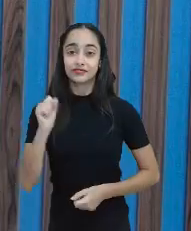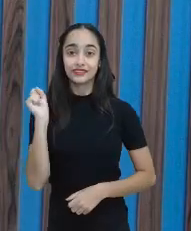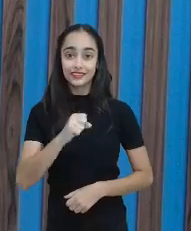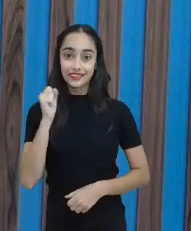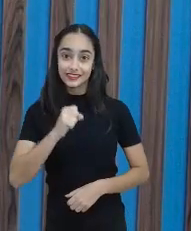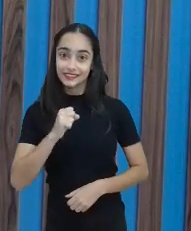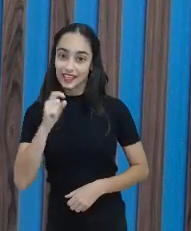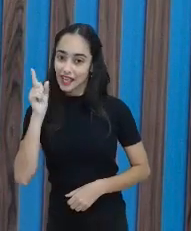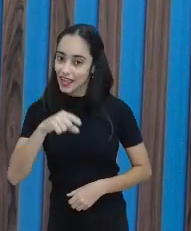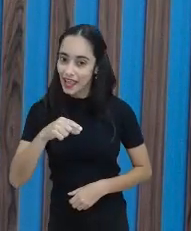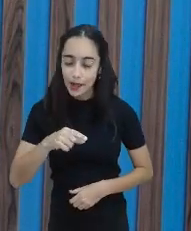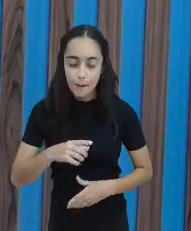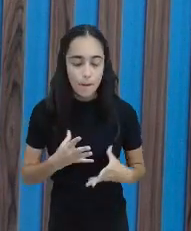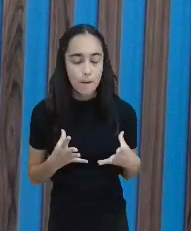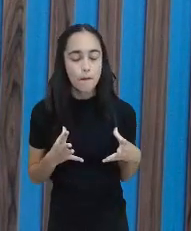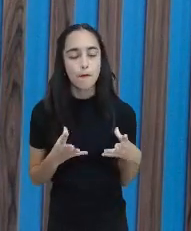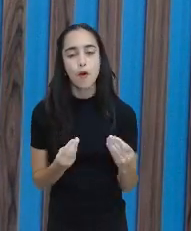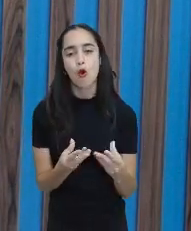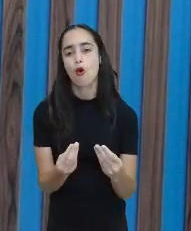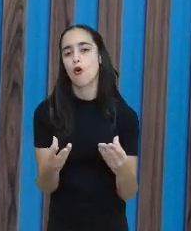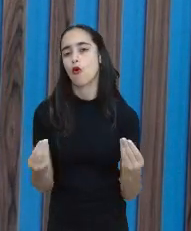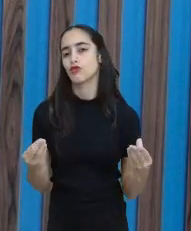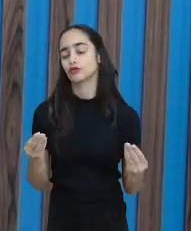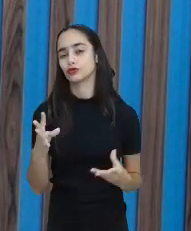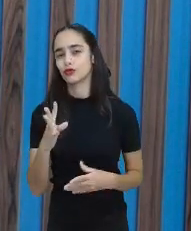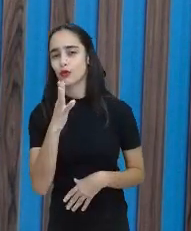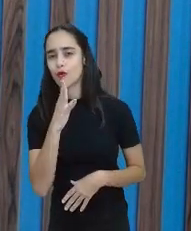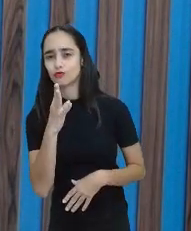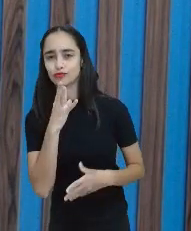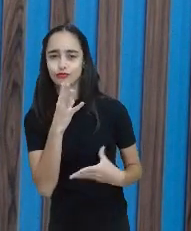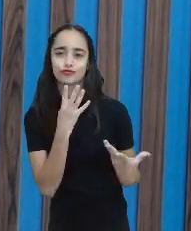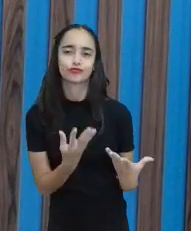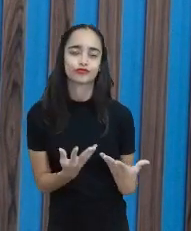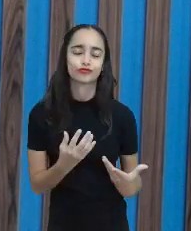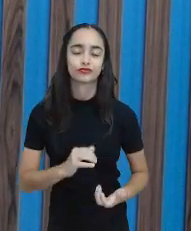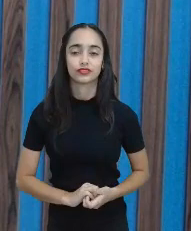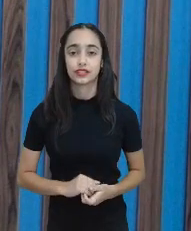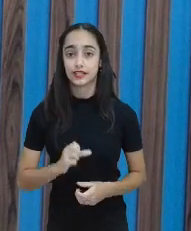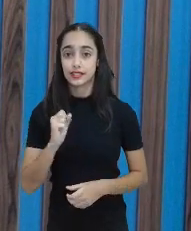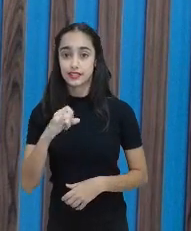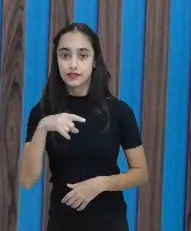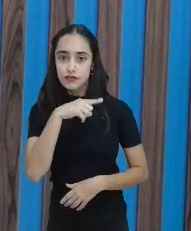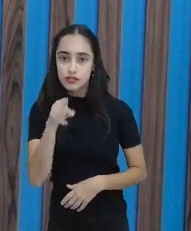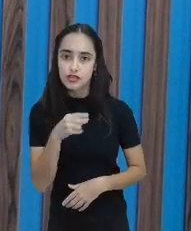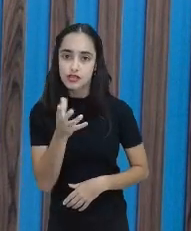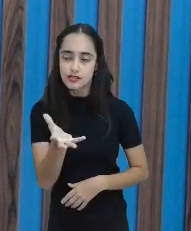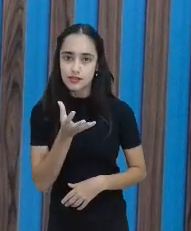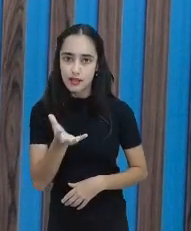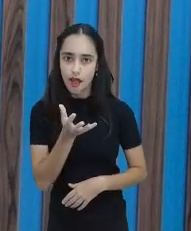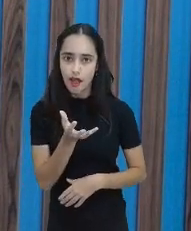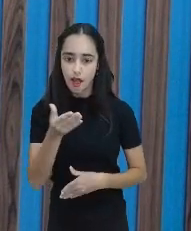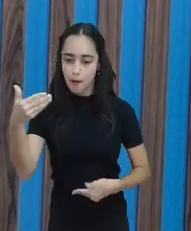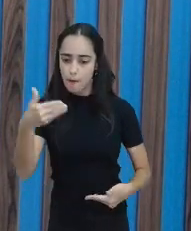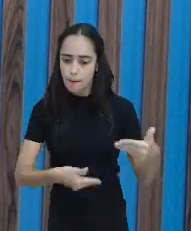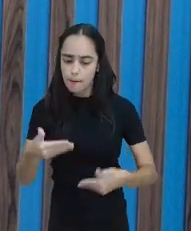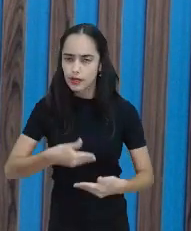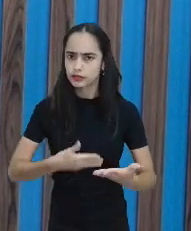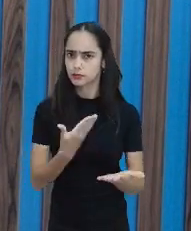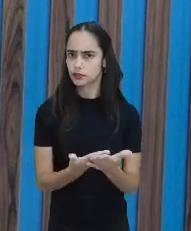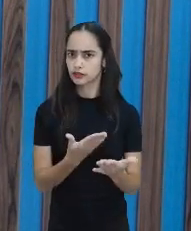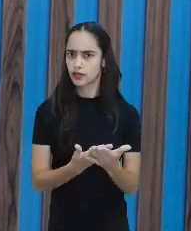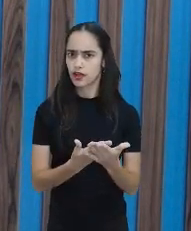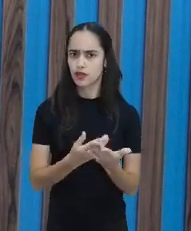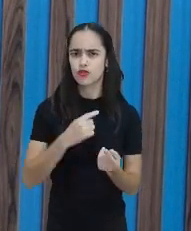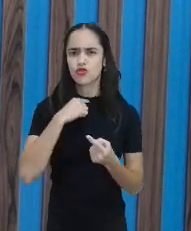de conhecimento, né? Exato, gente. E assim, né, se você quer participar dessa aula, tirar